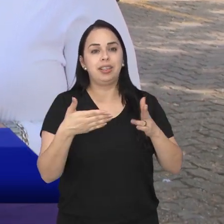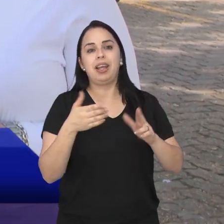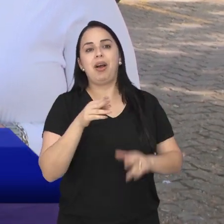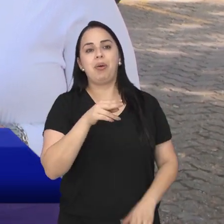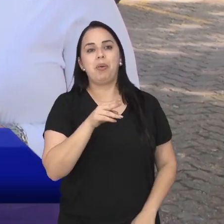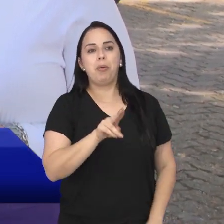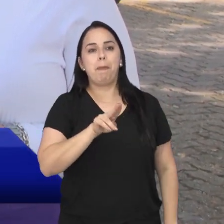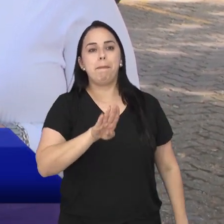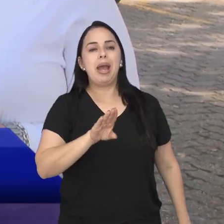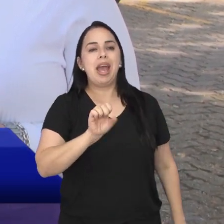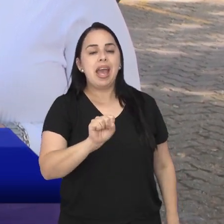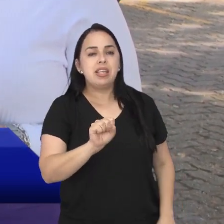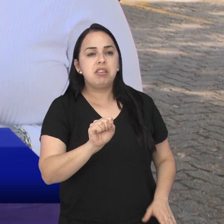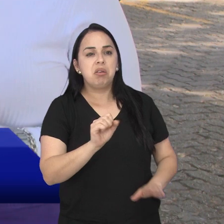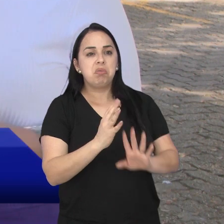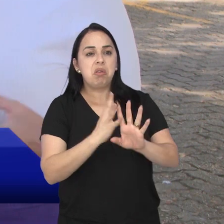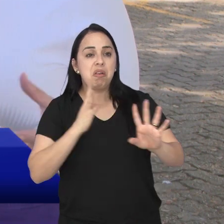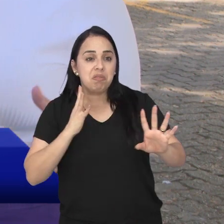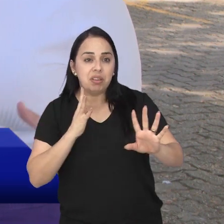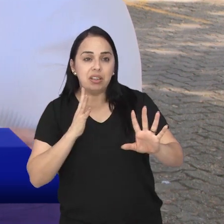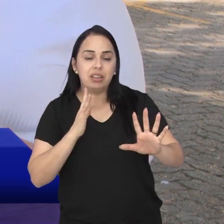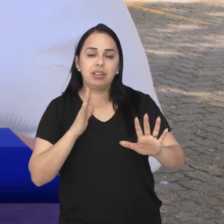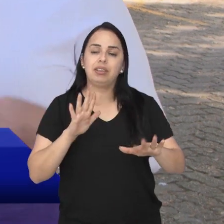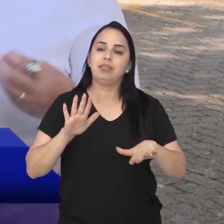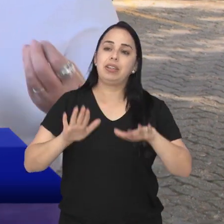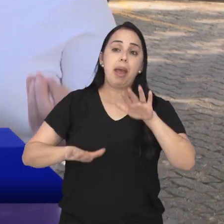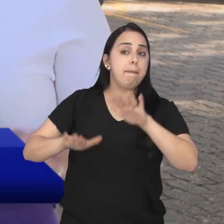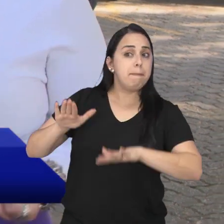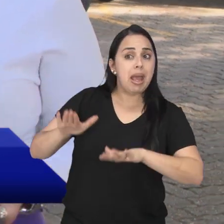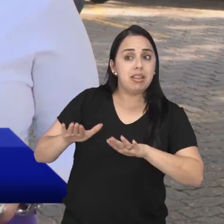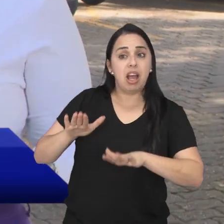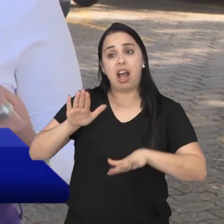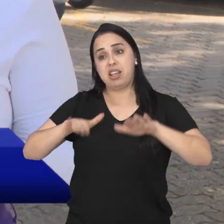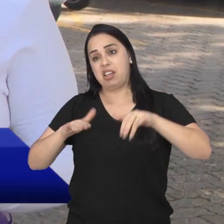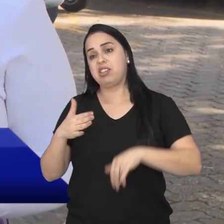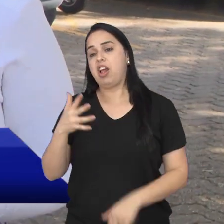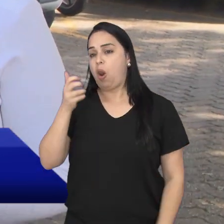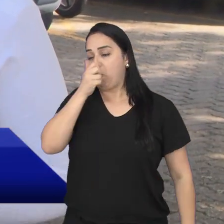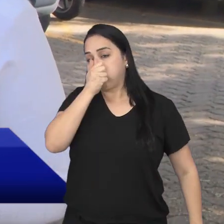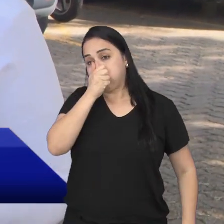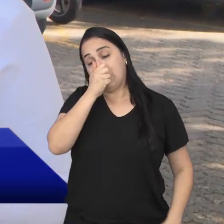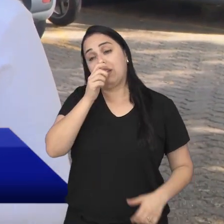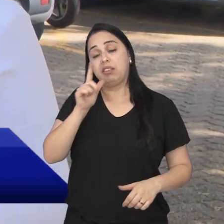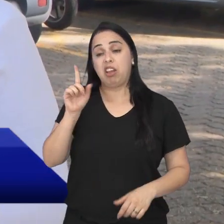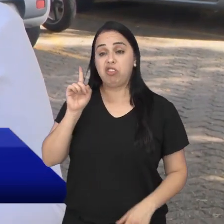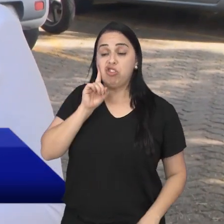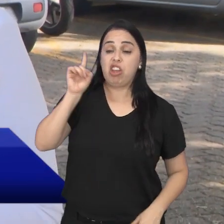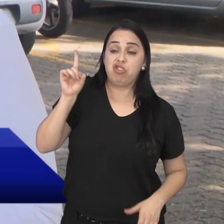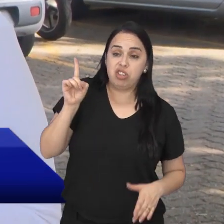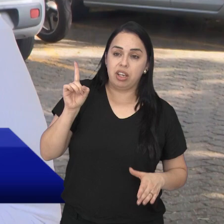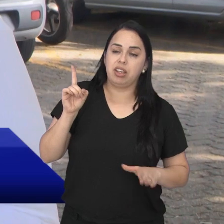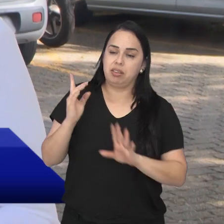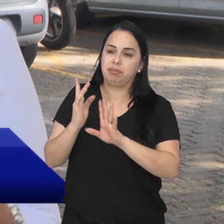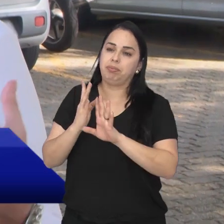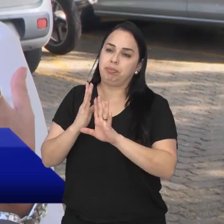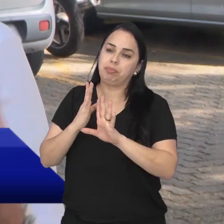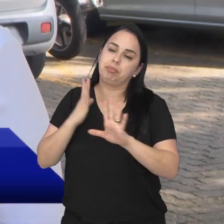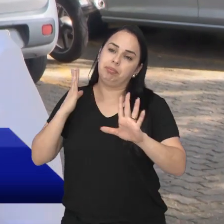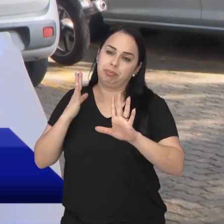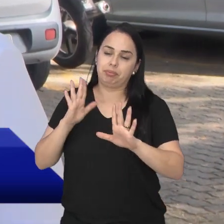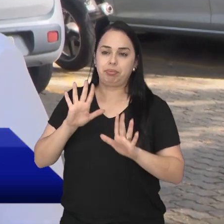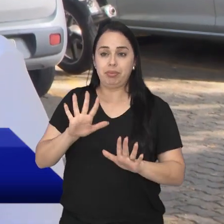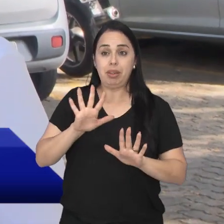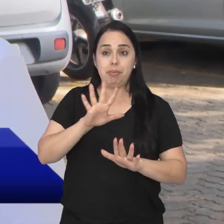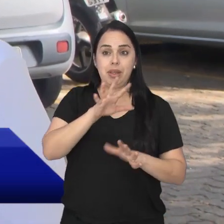UBS encontram o movimento tranquilo olha depende da unidade tem que estar mais lotado tem dias que tem um menor número de pessoas mas assim a